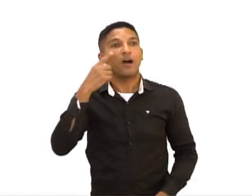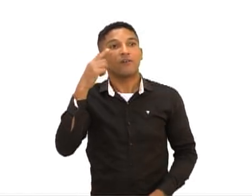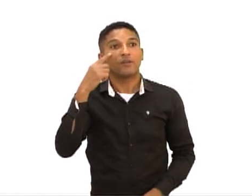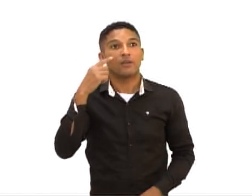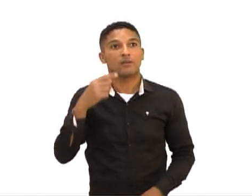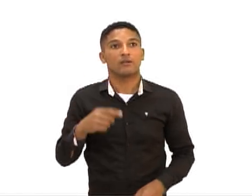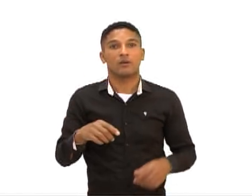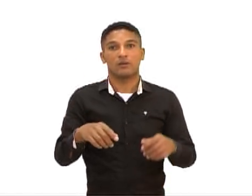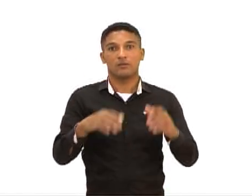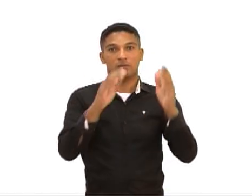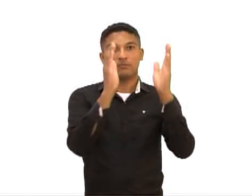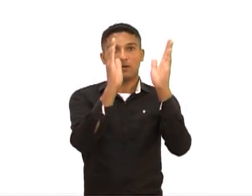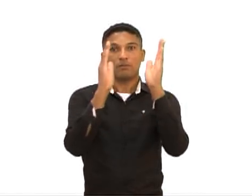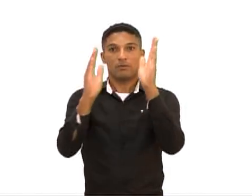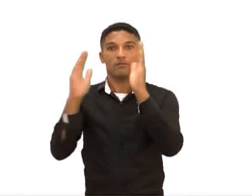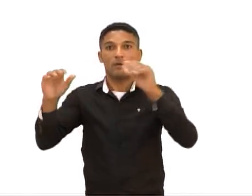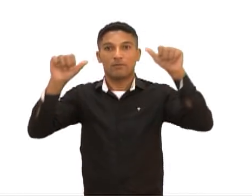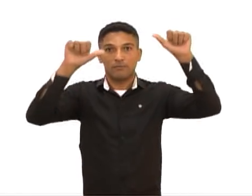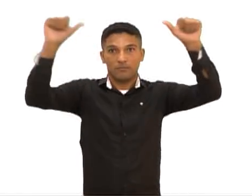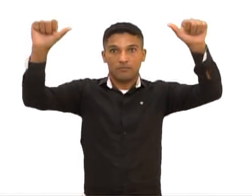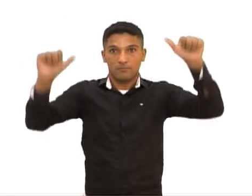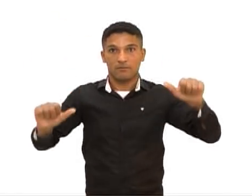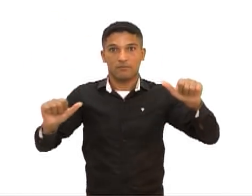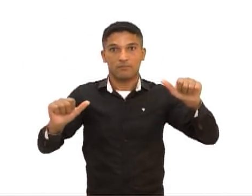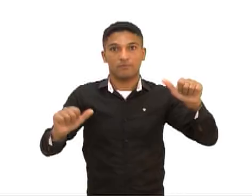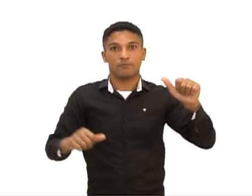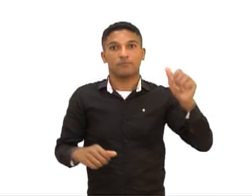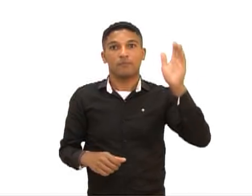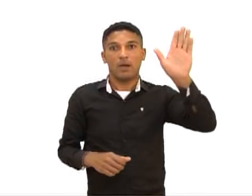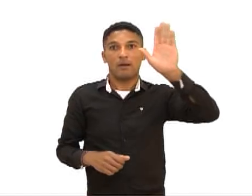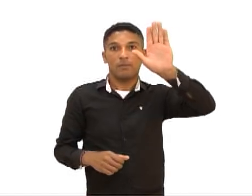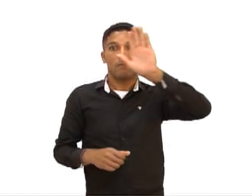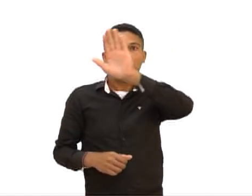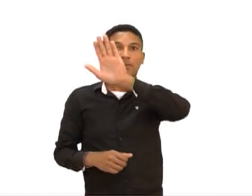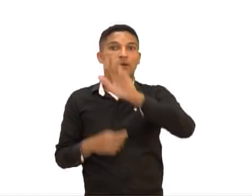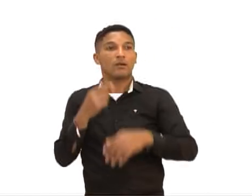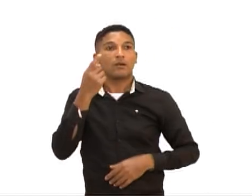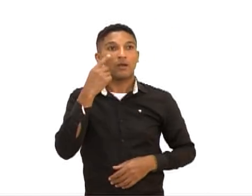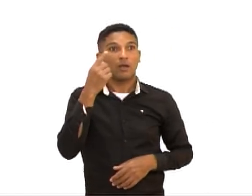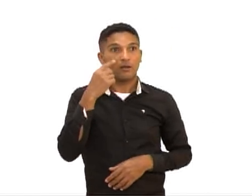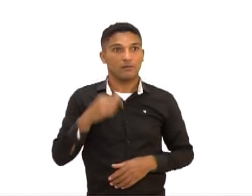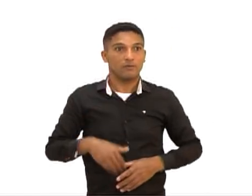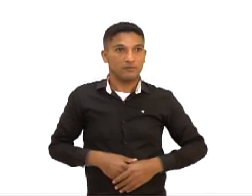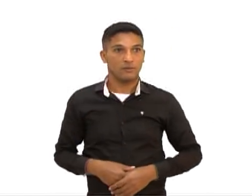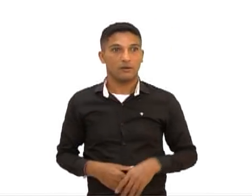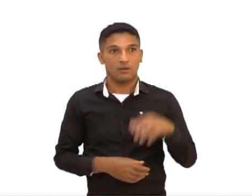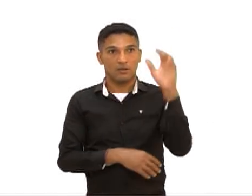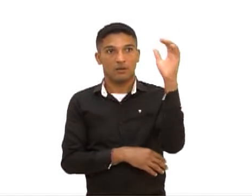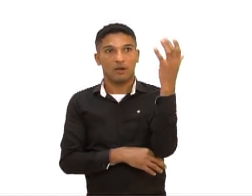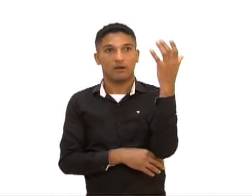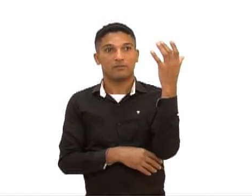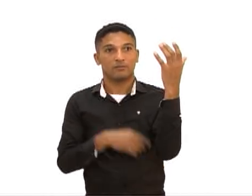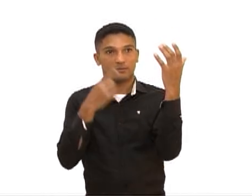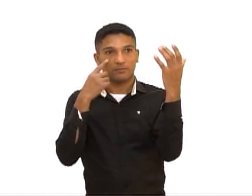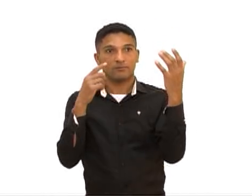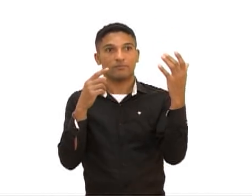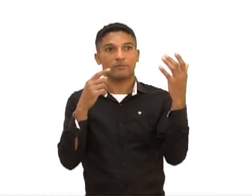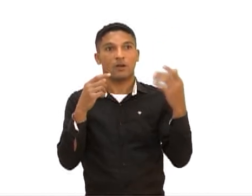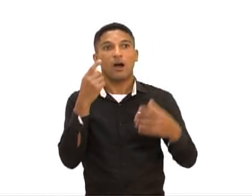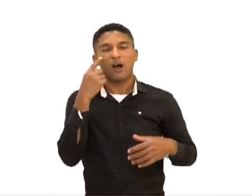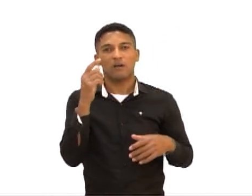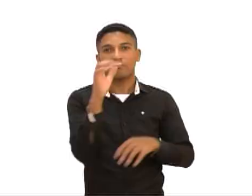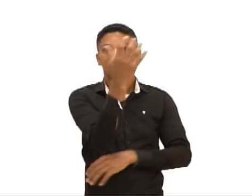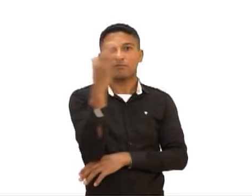de todos. Escolha produtos com o selo FSC e ajude a conservar as